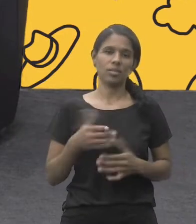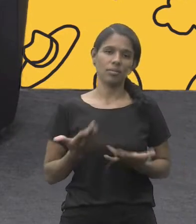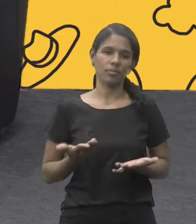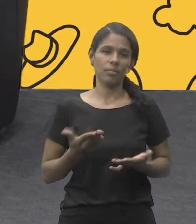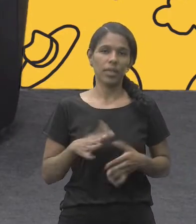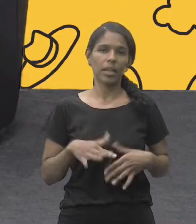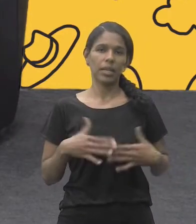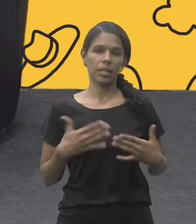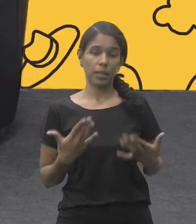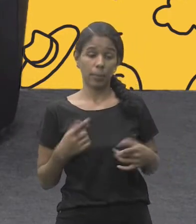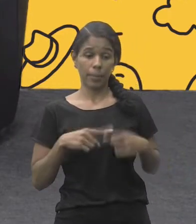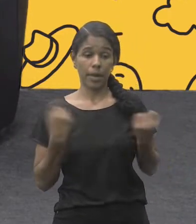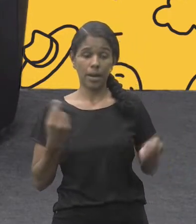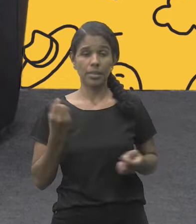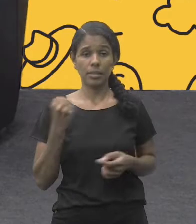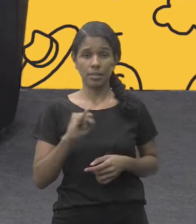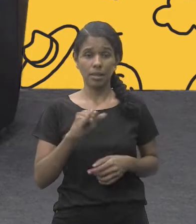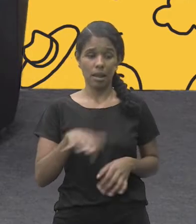muito bacana.